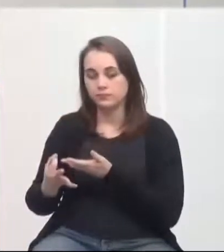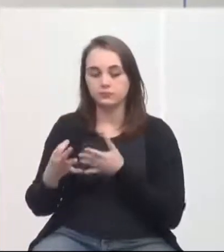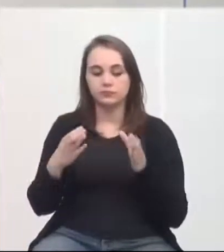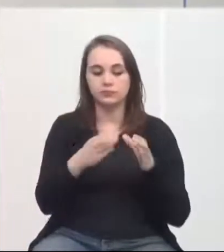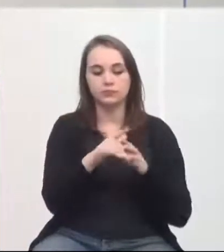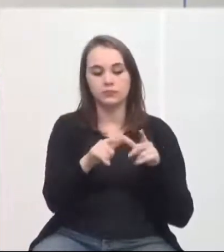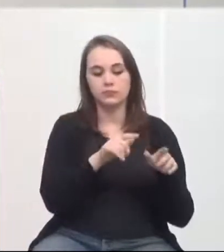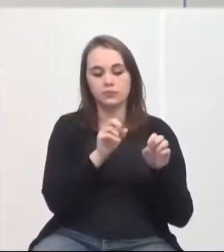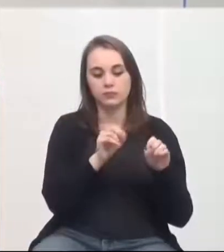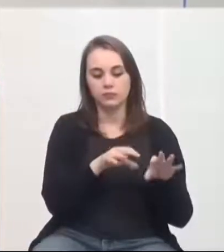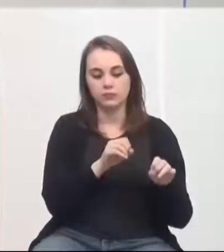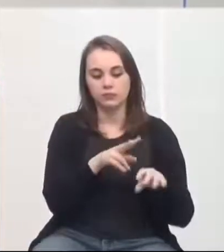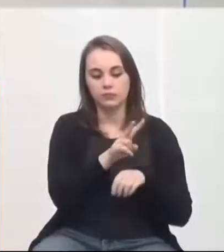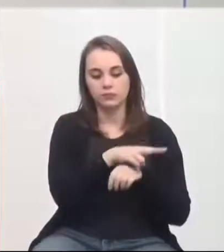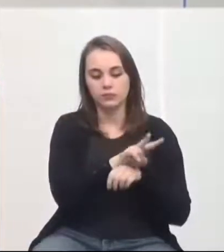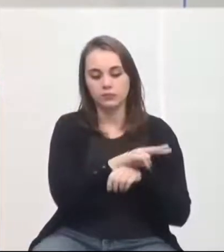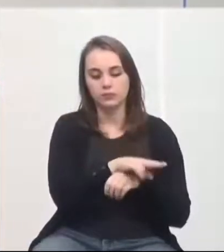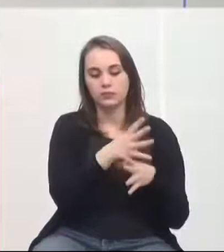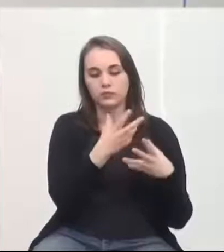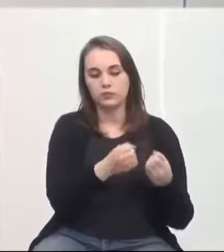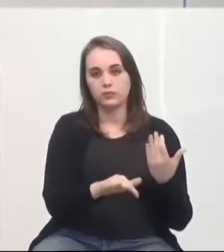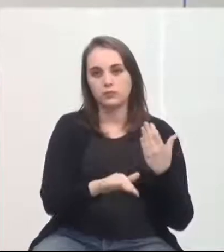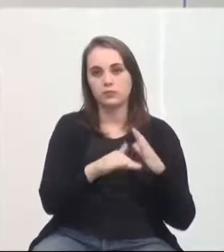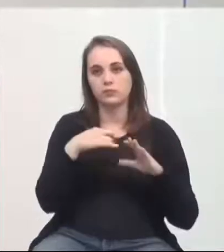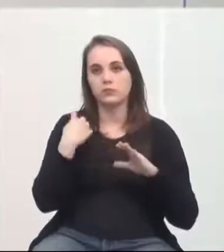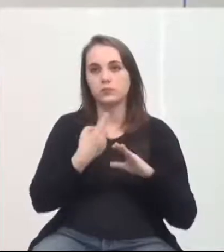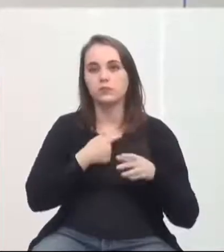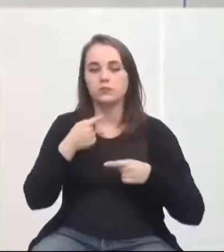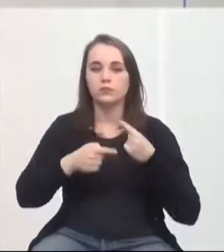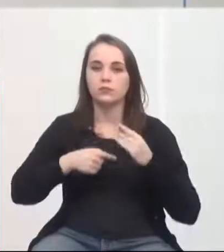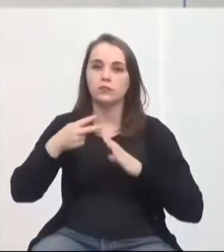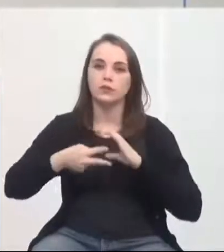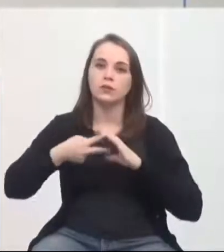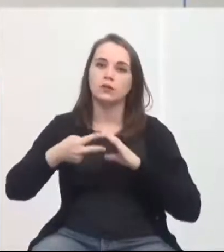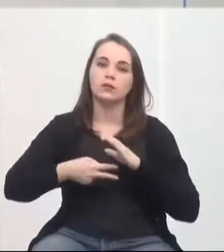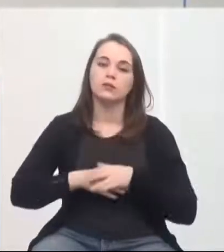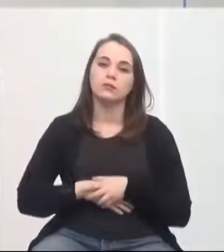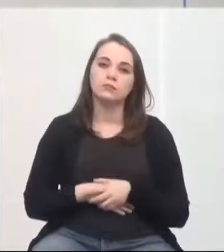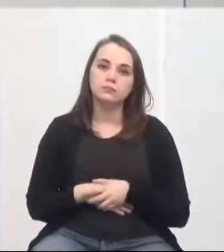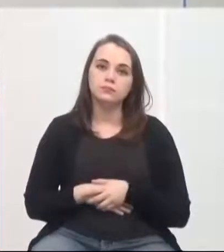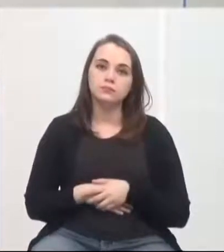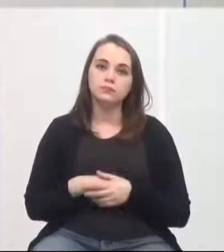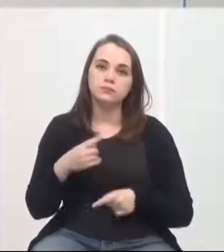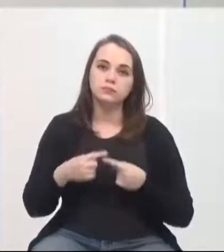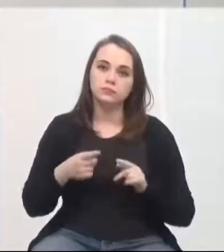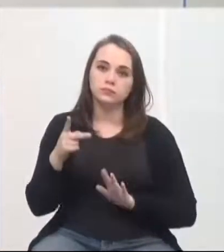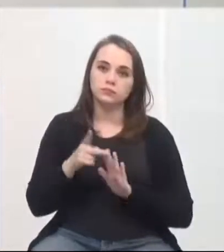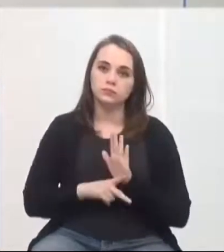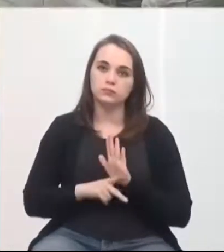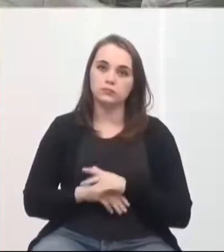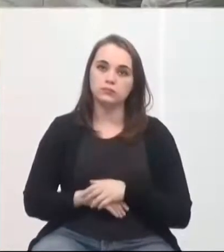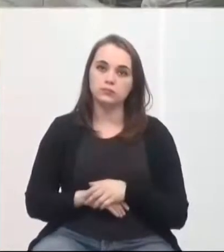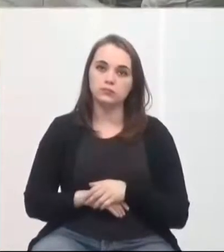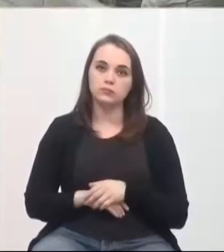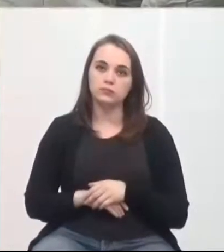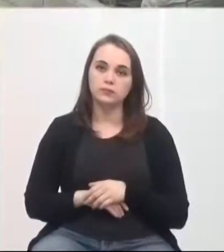Educação e Fiscalização opinaram pela aprovação, encaminhando a matéria para ser deliberada em plenário. Em discussão, o